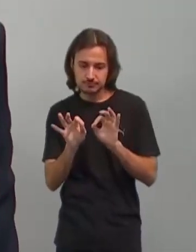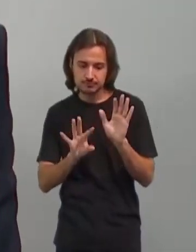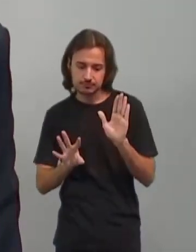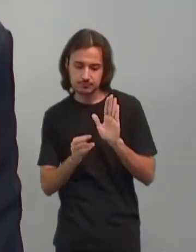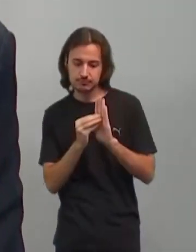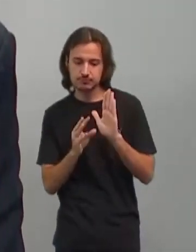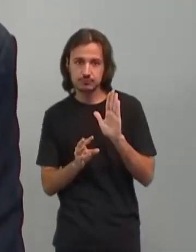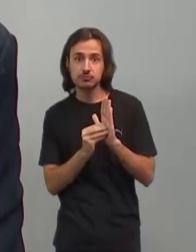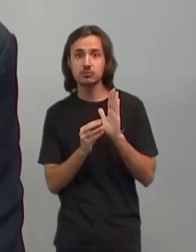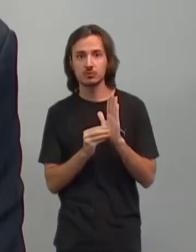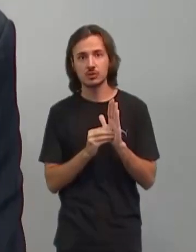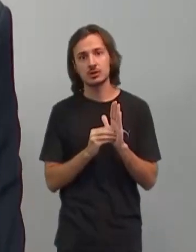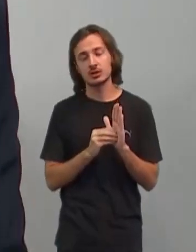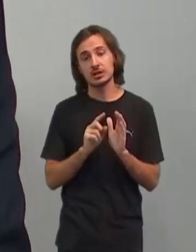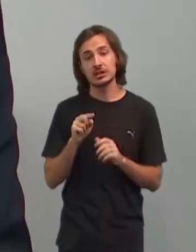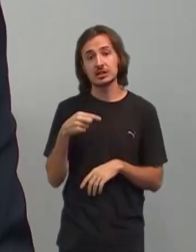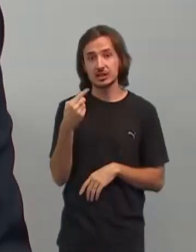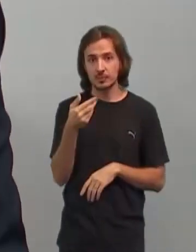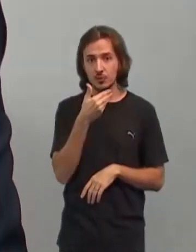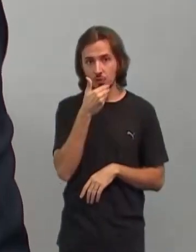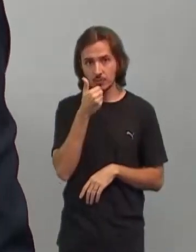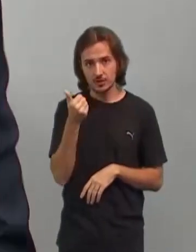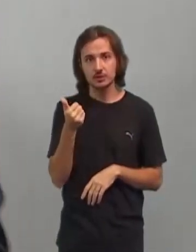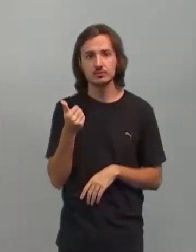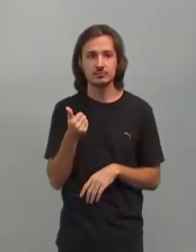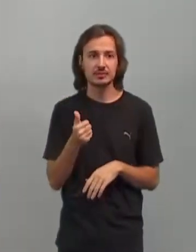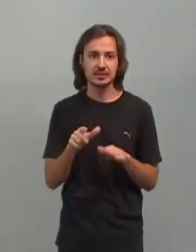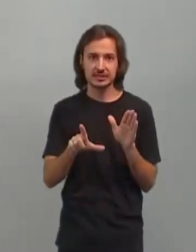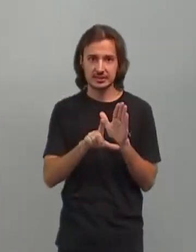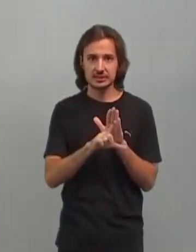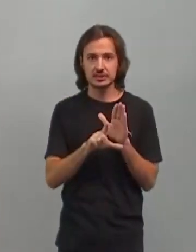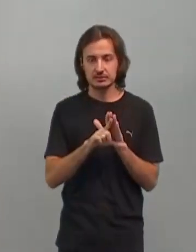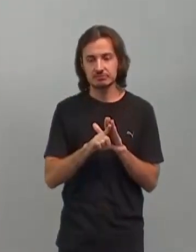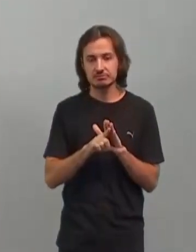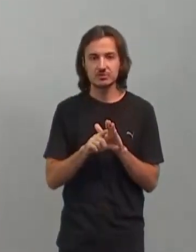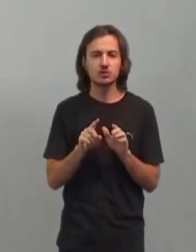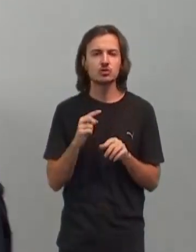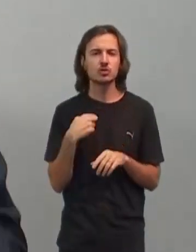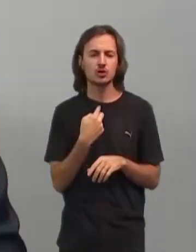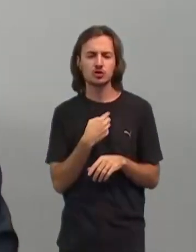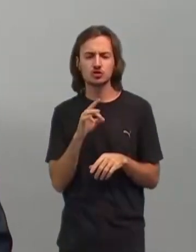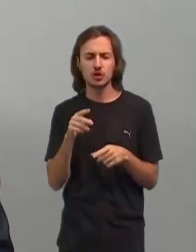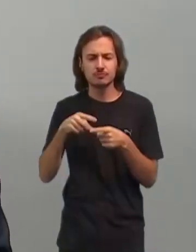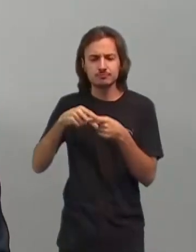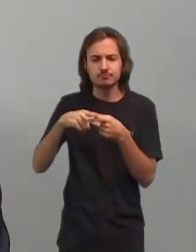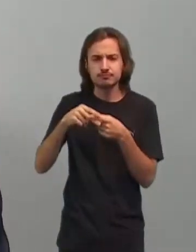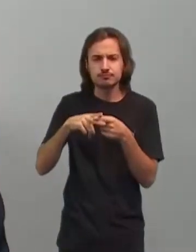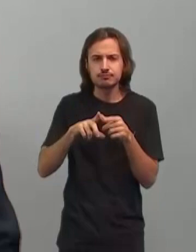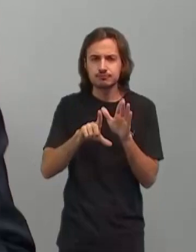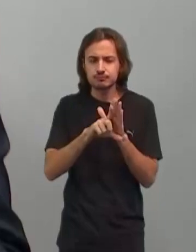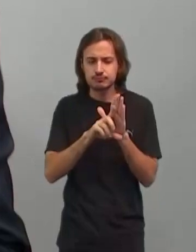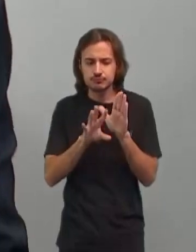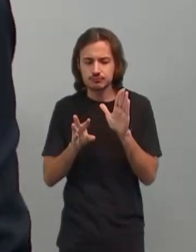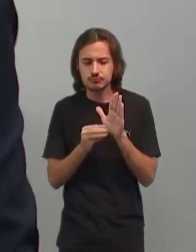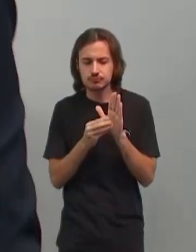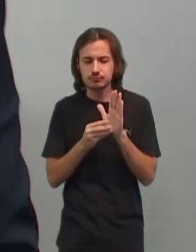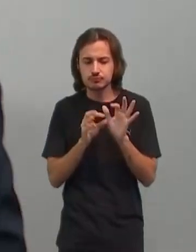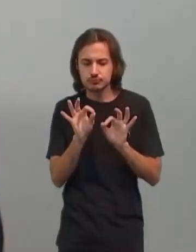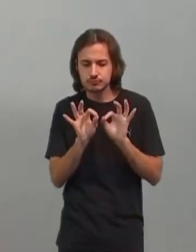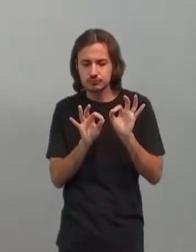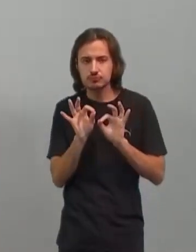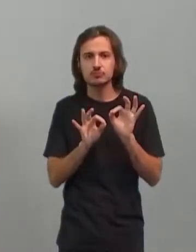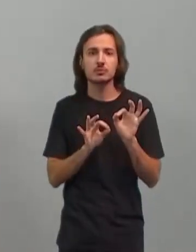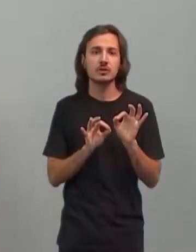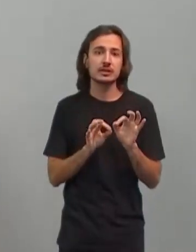ela vai estar valendo, nós apenas vamos ajustar para que ela seja aplicada, seja